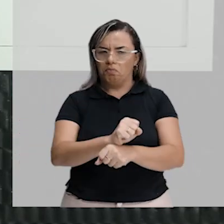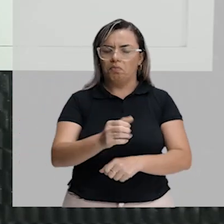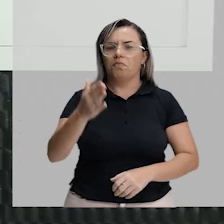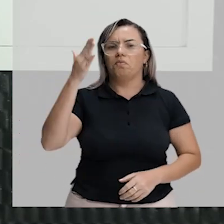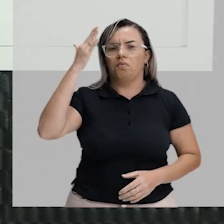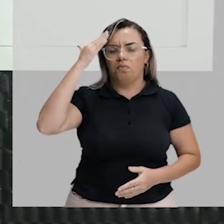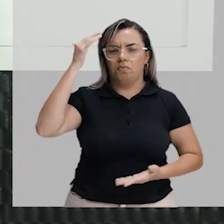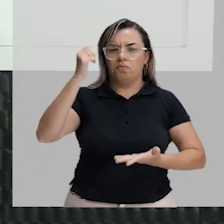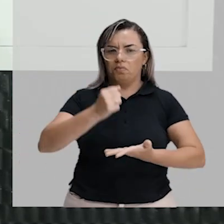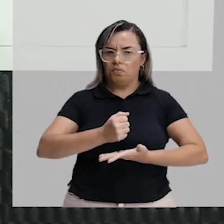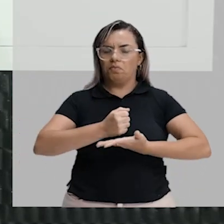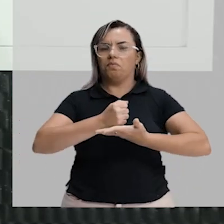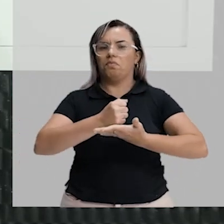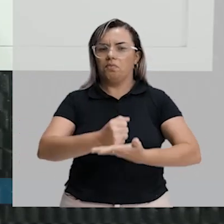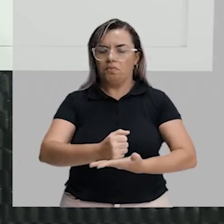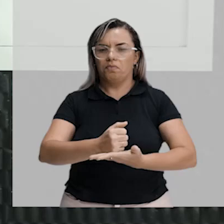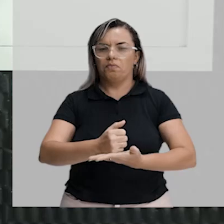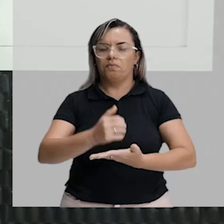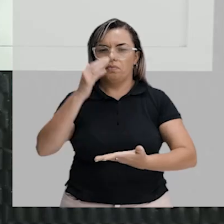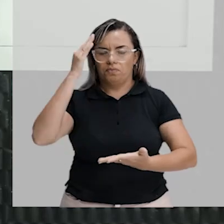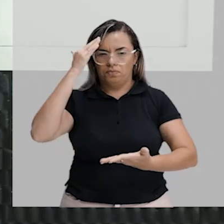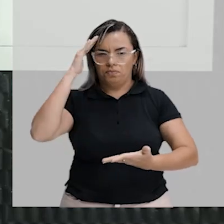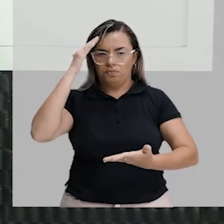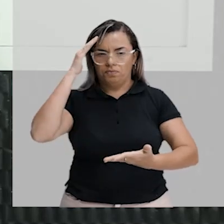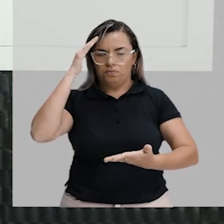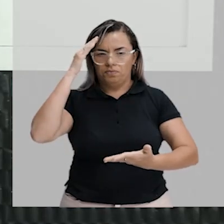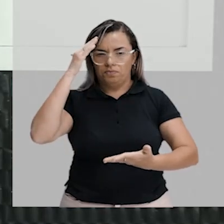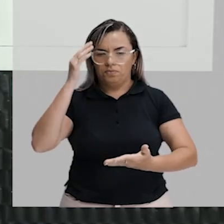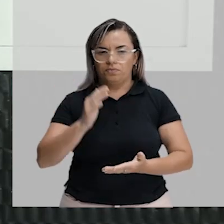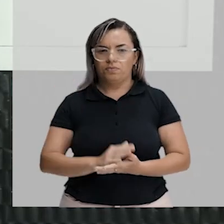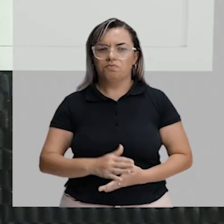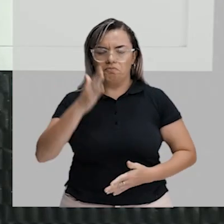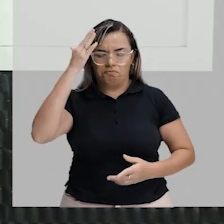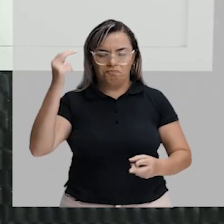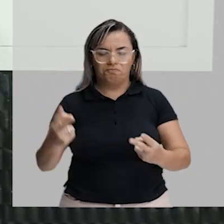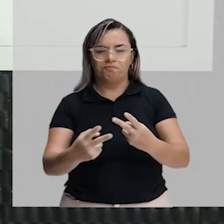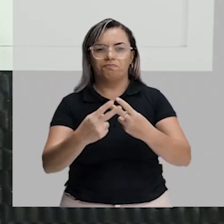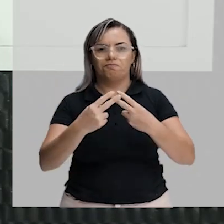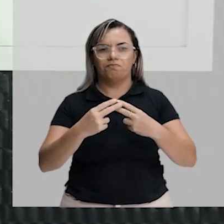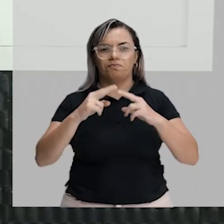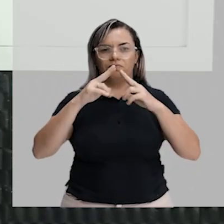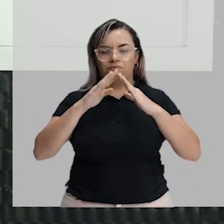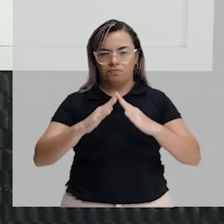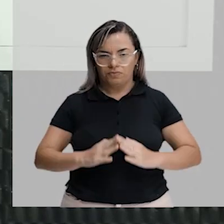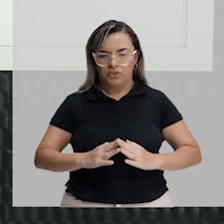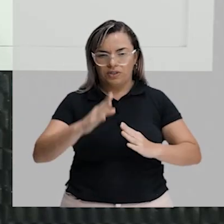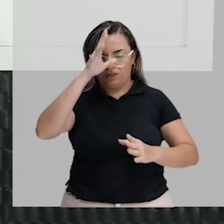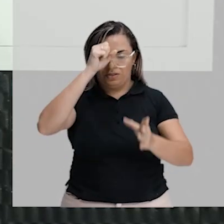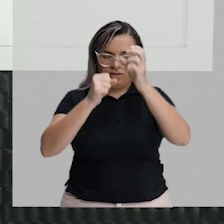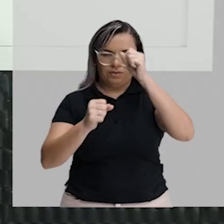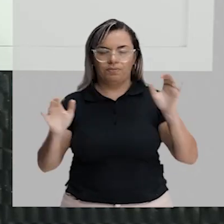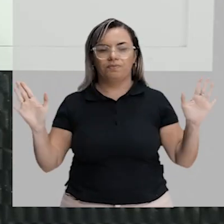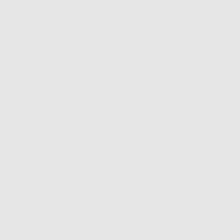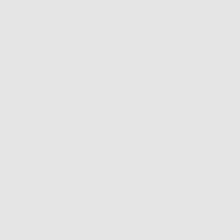ajudado, compreendido. E já sabe, né? Hashtag fica em casa aprendendo.